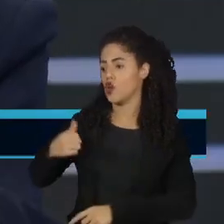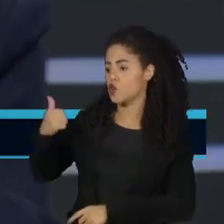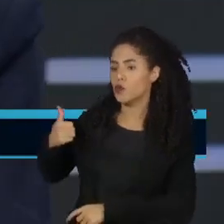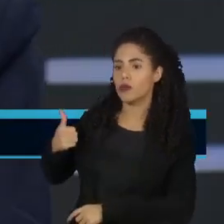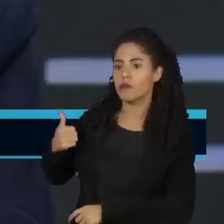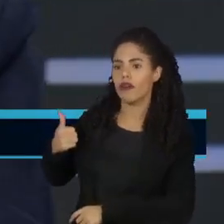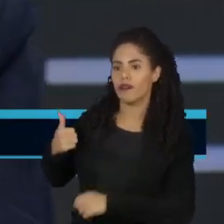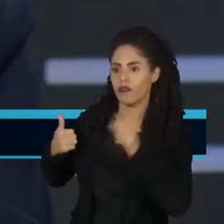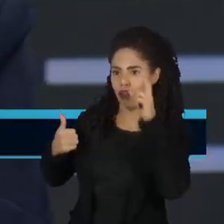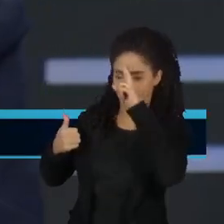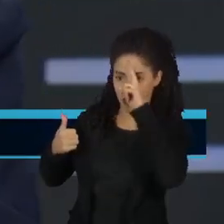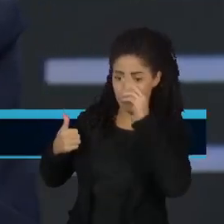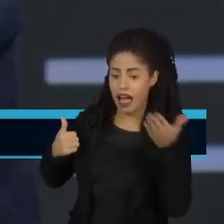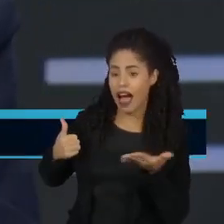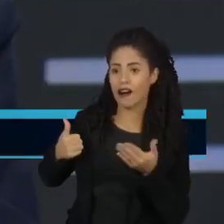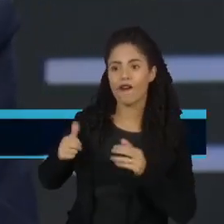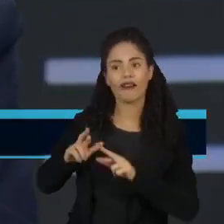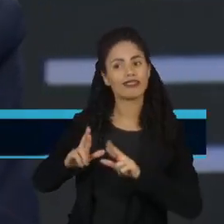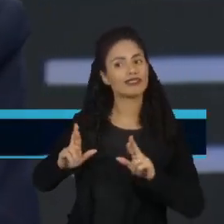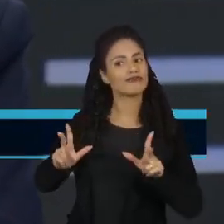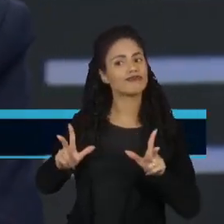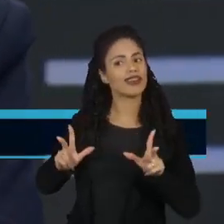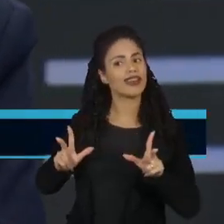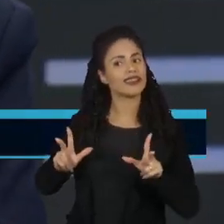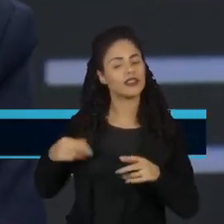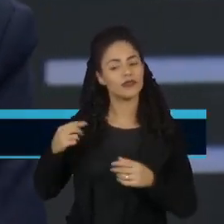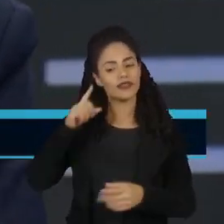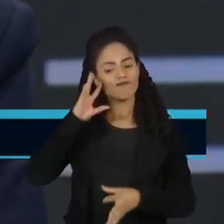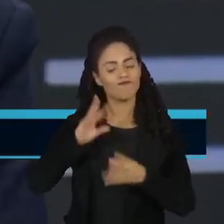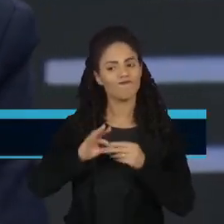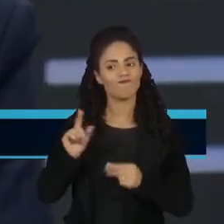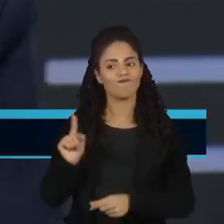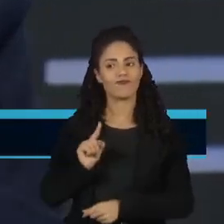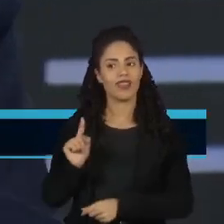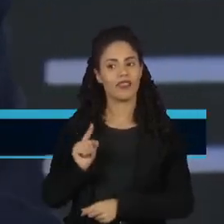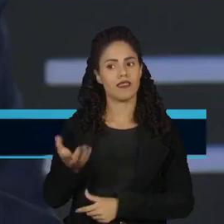Ele não está entendendo o momento histórico e isso é muito ruim porque